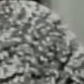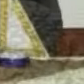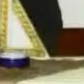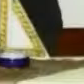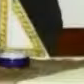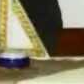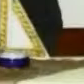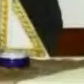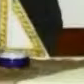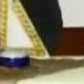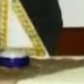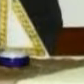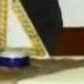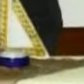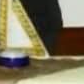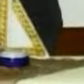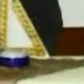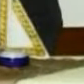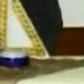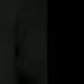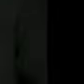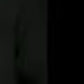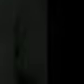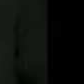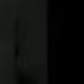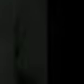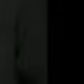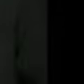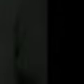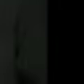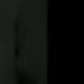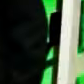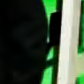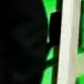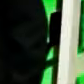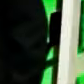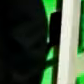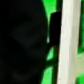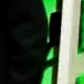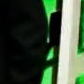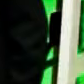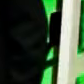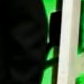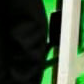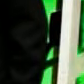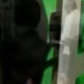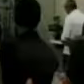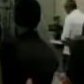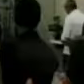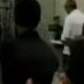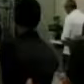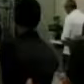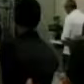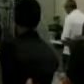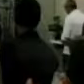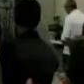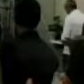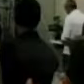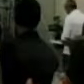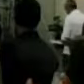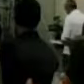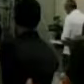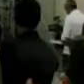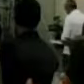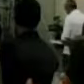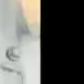Germano, Jorge Alves, Lady Medeiros, Priscila Medeiros e Alessandro Pereira. Ministério Espaço